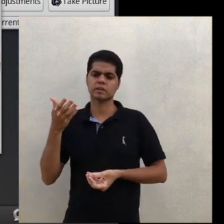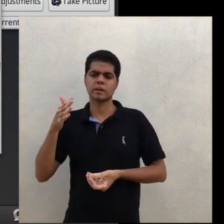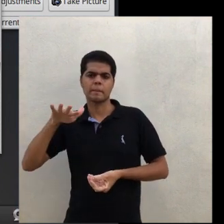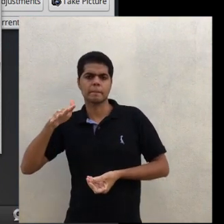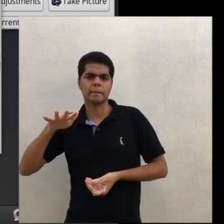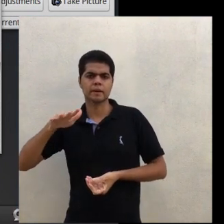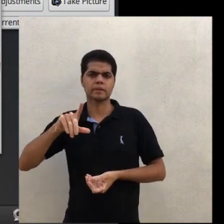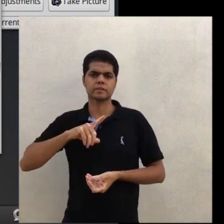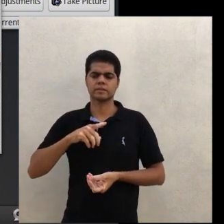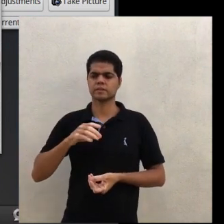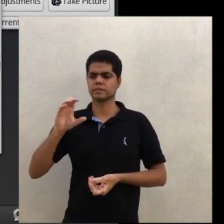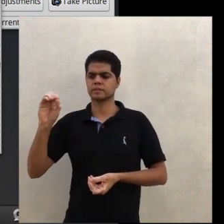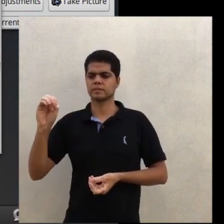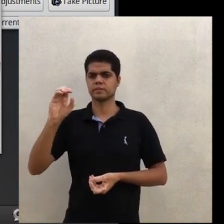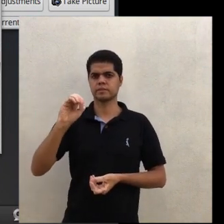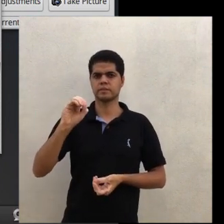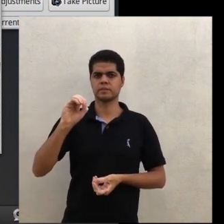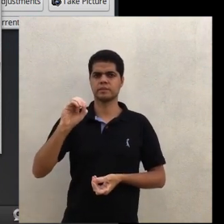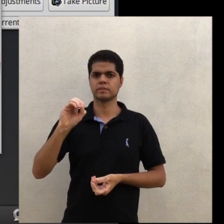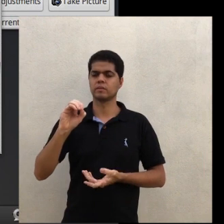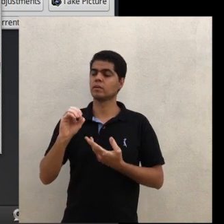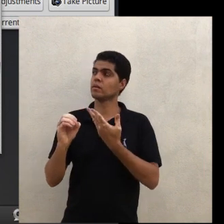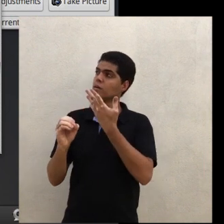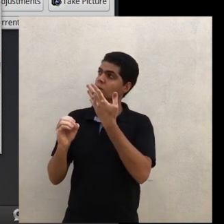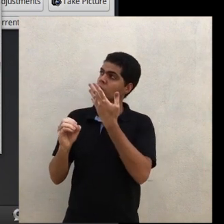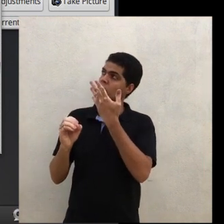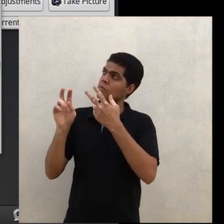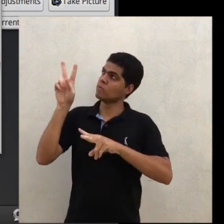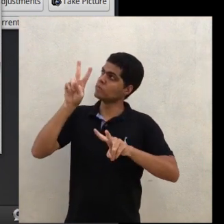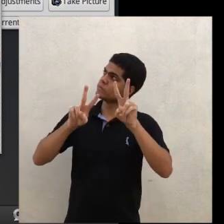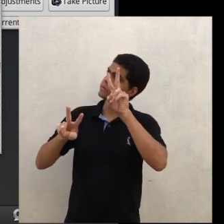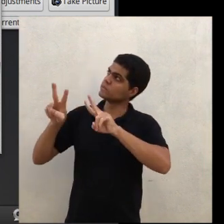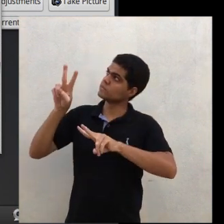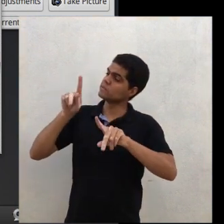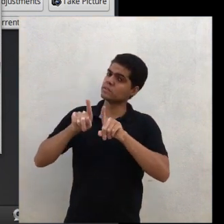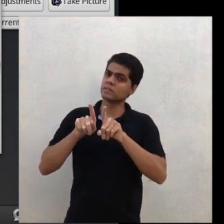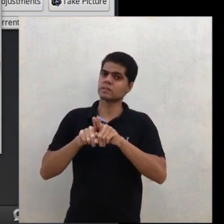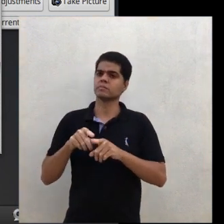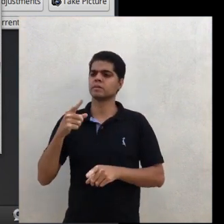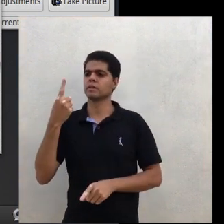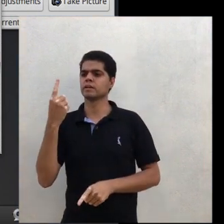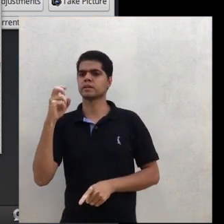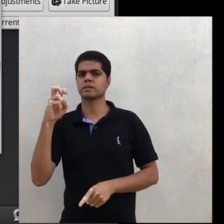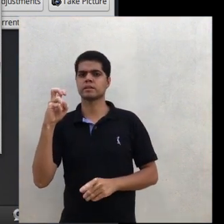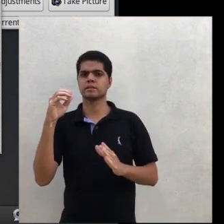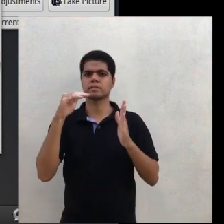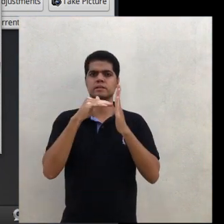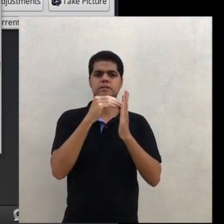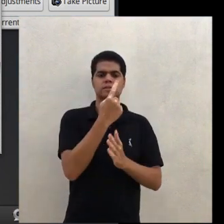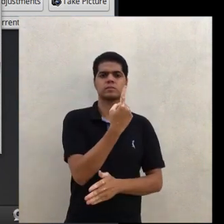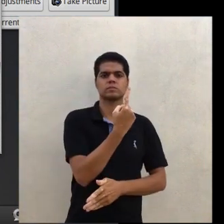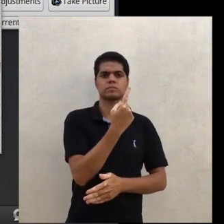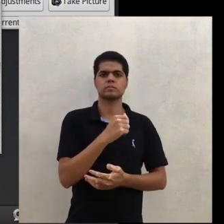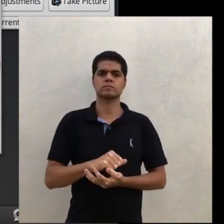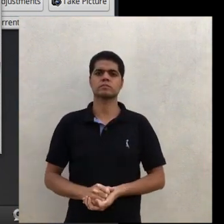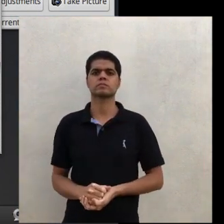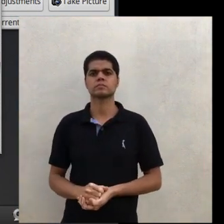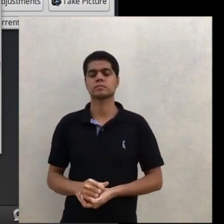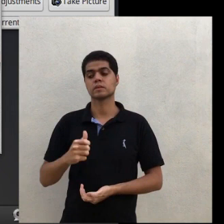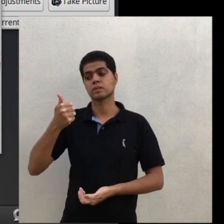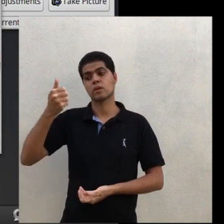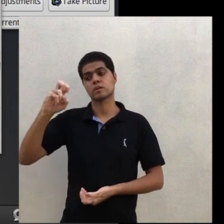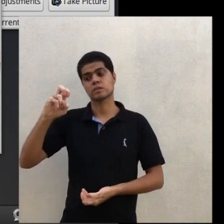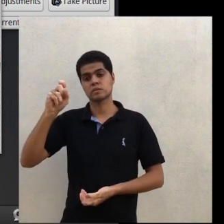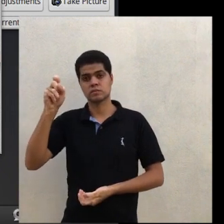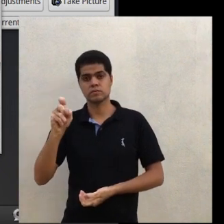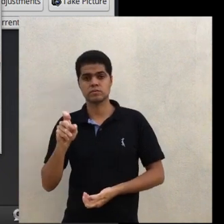Coordenada 15 e 1, então 15 do x e 1 do y, lá em cima. 30 do x e 0 do y,